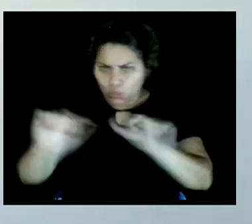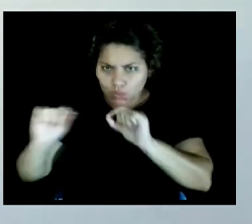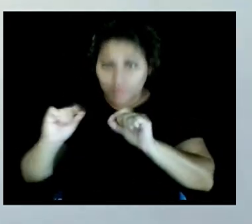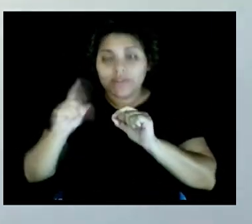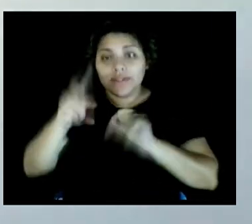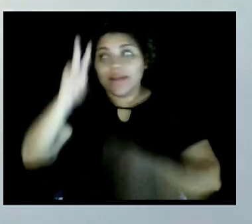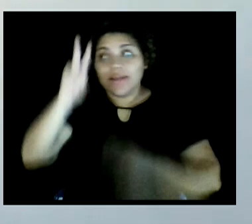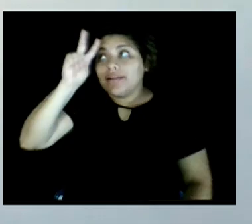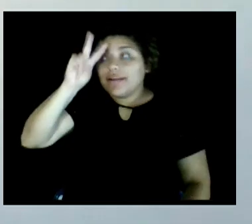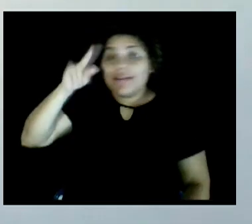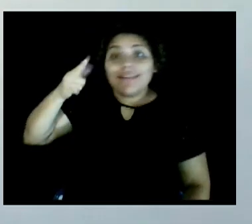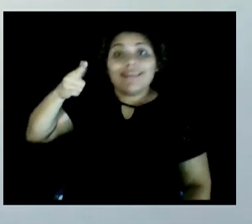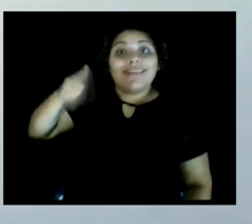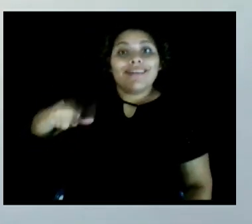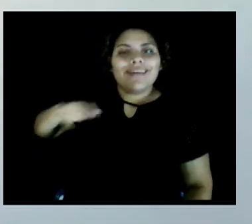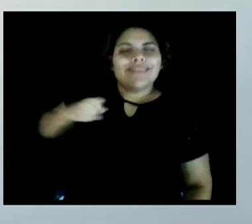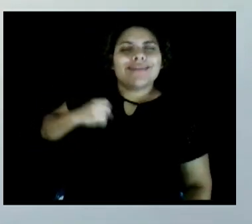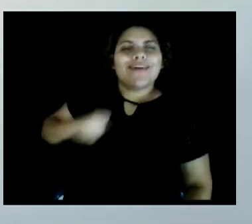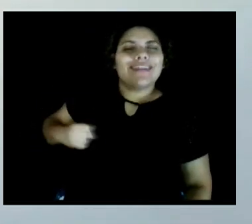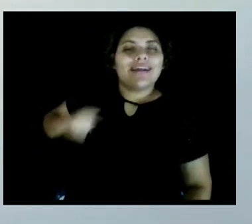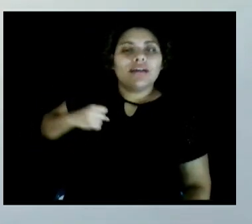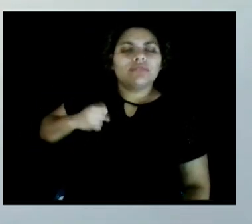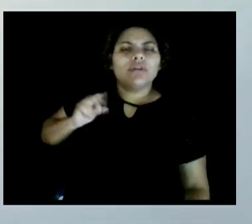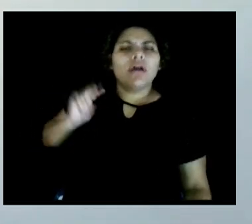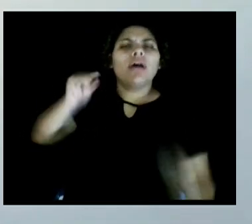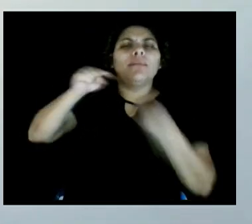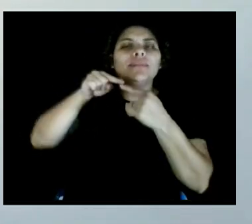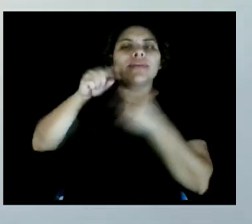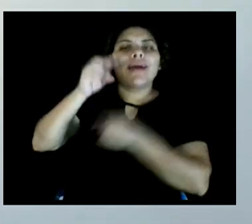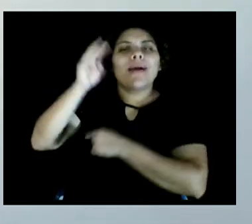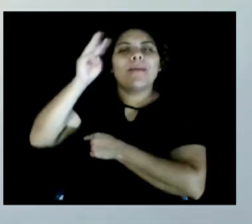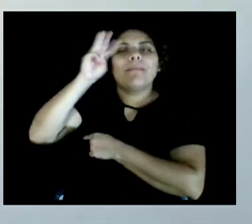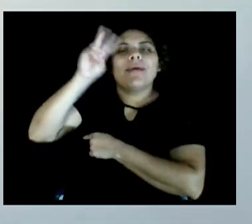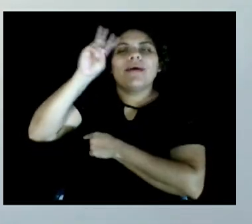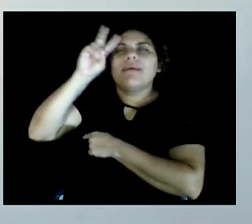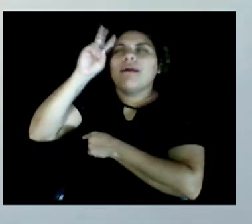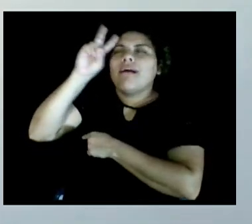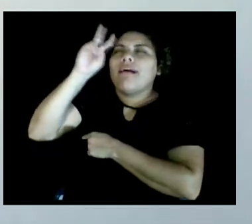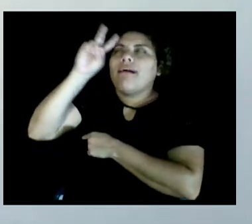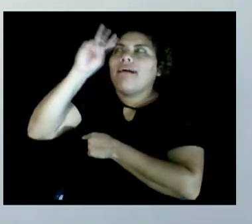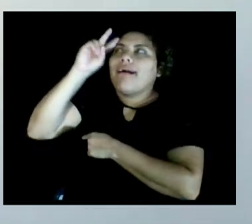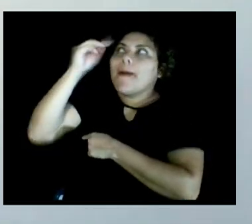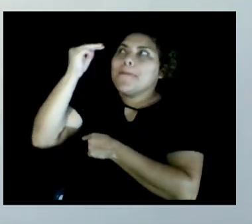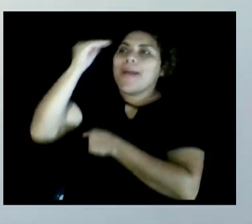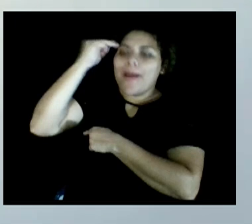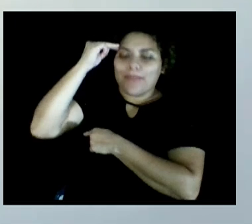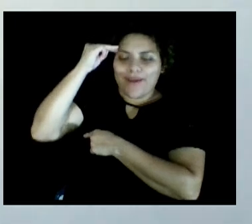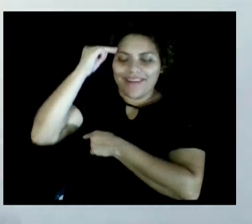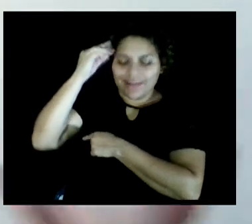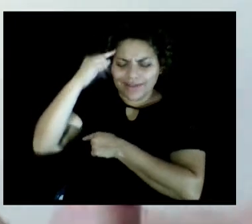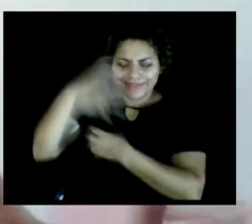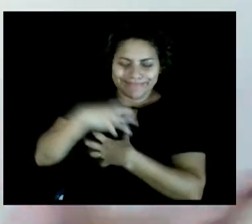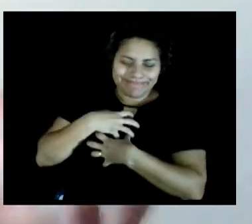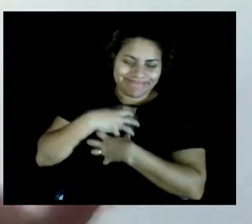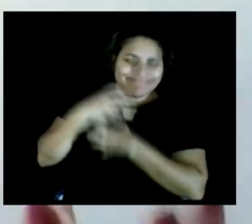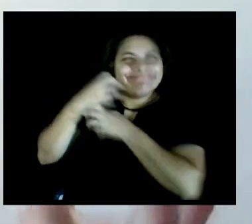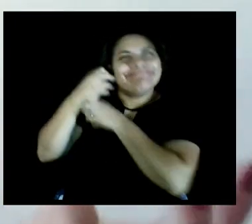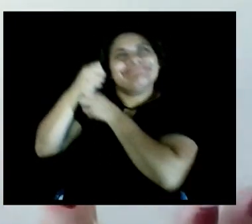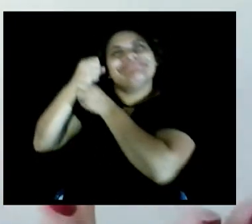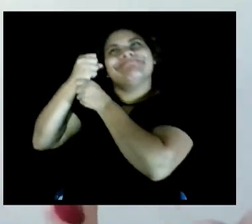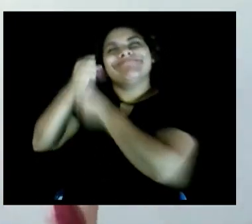memórias afetivas. Mas como que eles construíram memórias afetivas de algo que eles nem vivenciaram, né? Mas tem